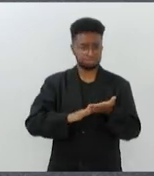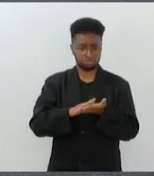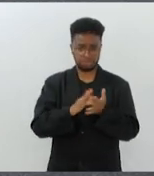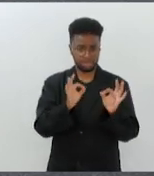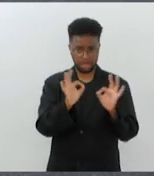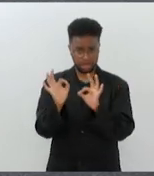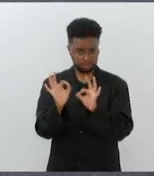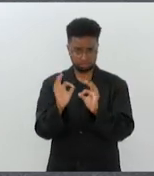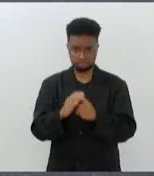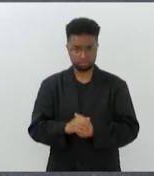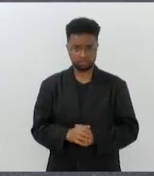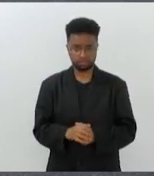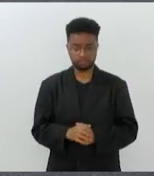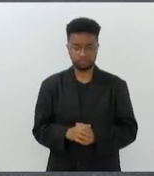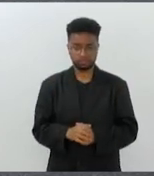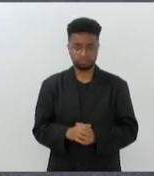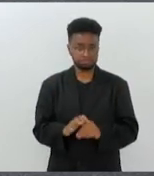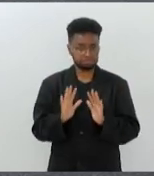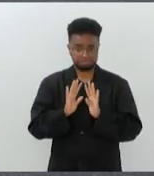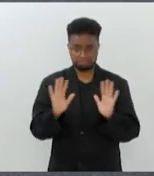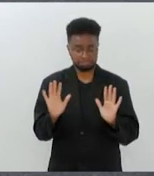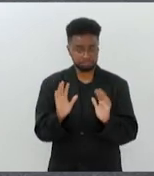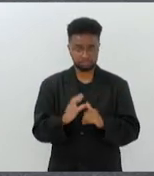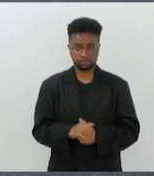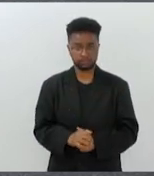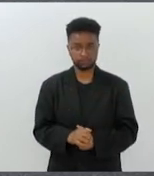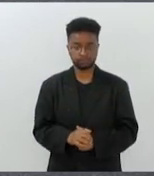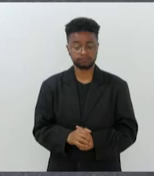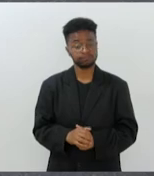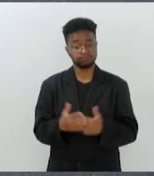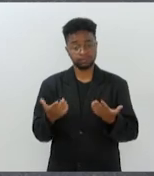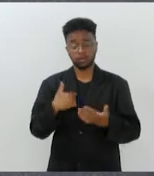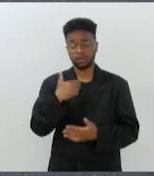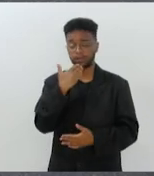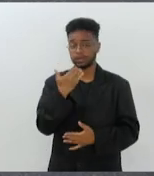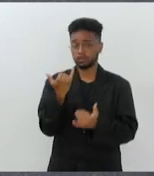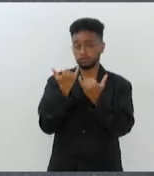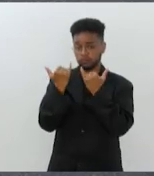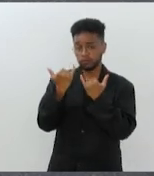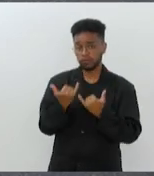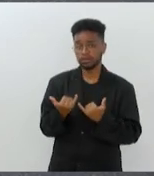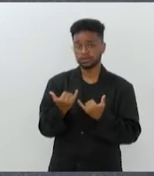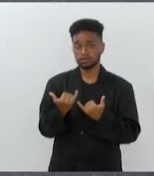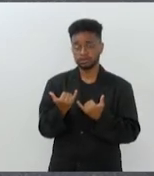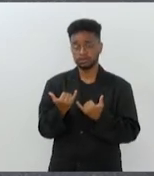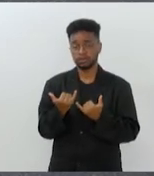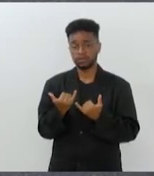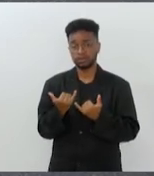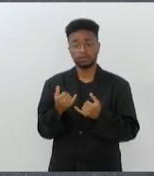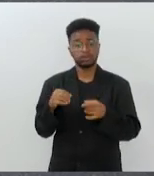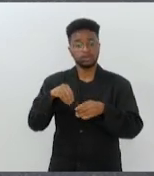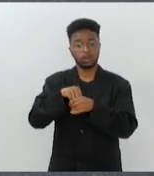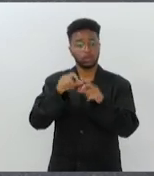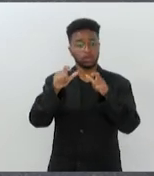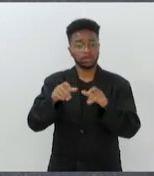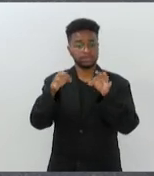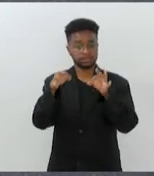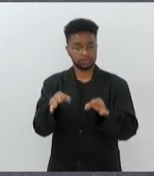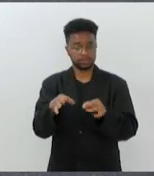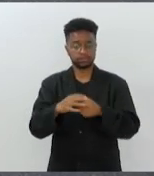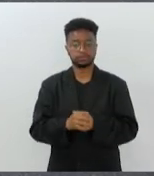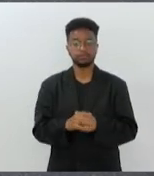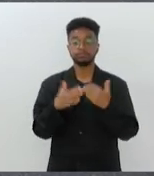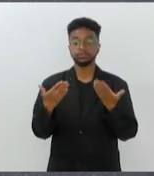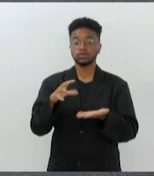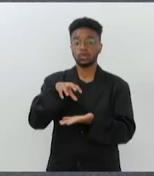ninguém. Se apure. E estou pedindo as informações devidas pelos canais devidos. E o